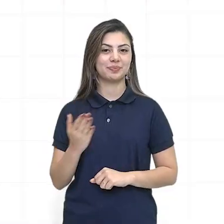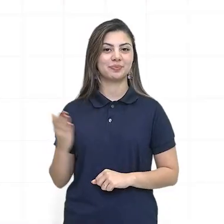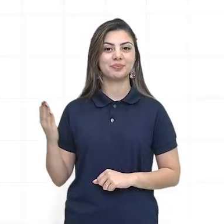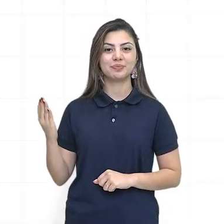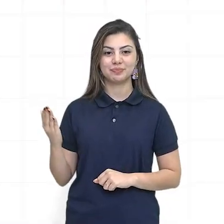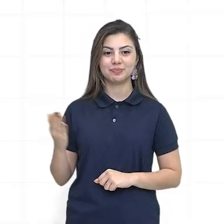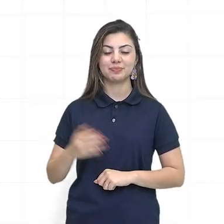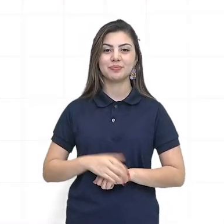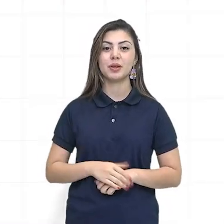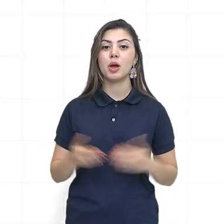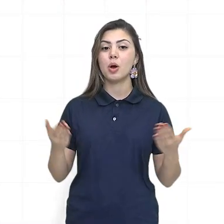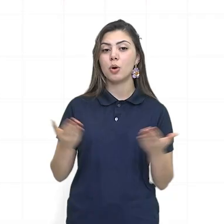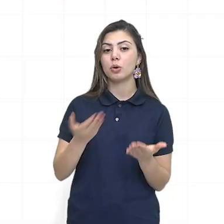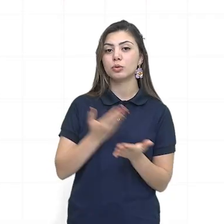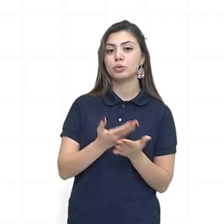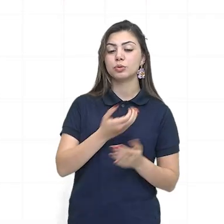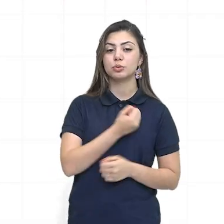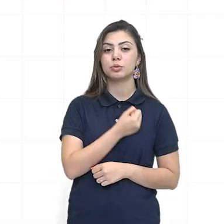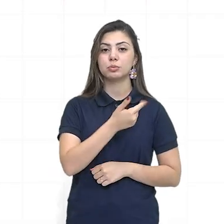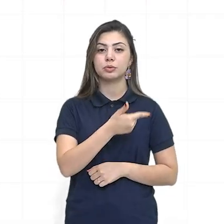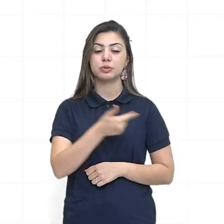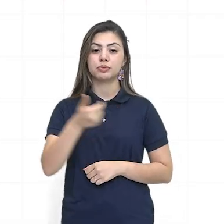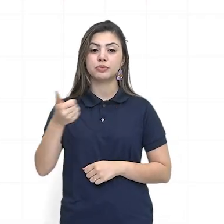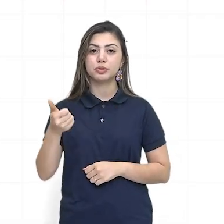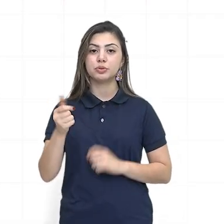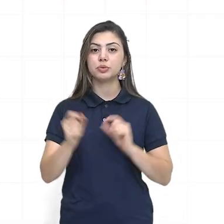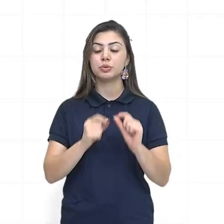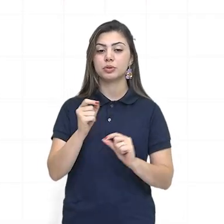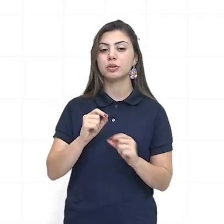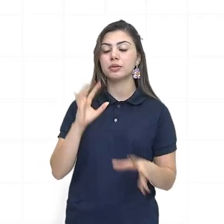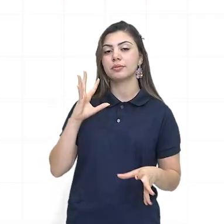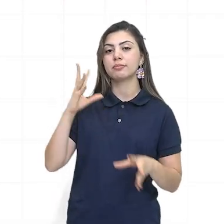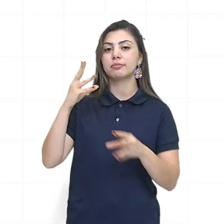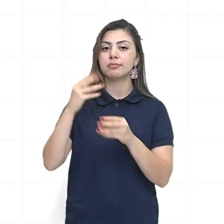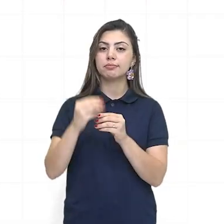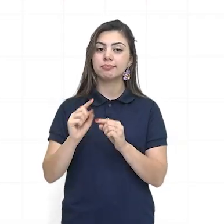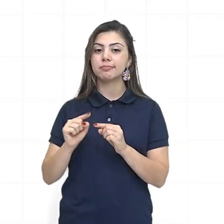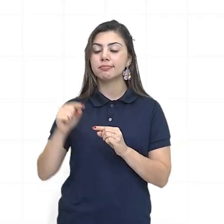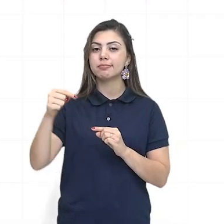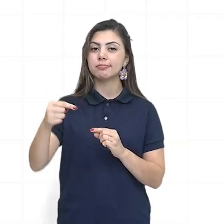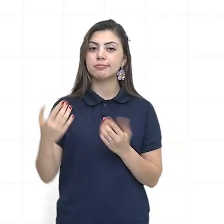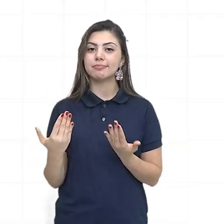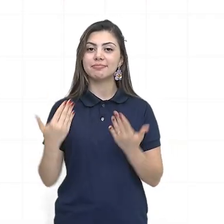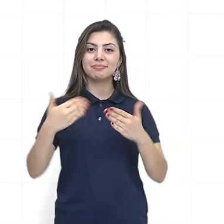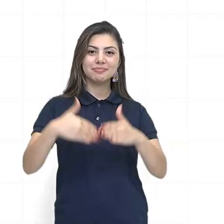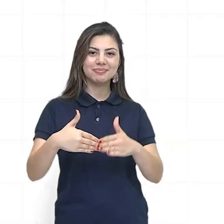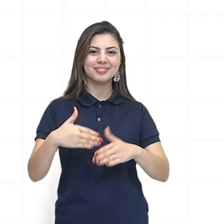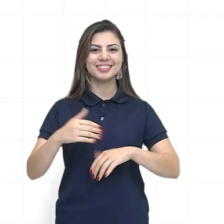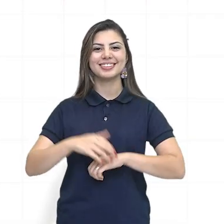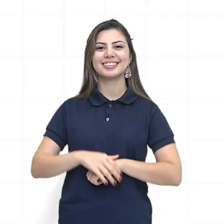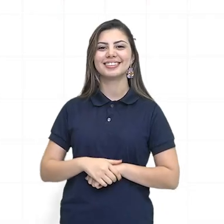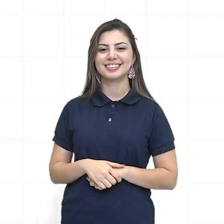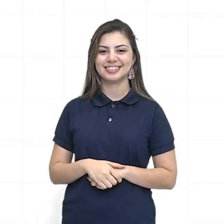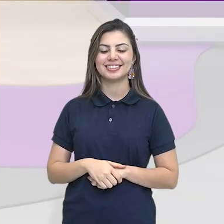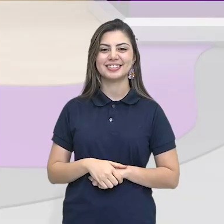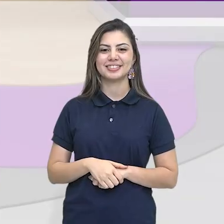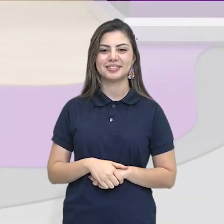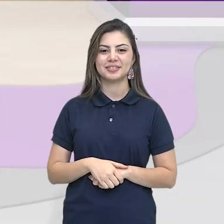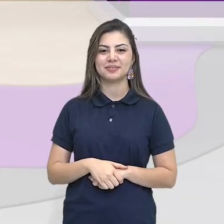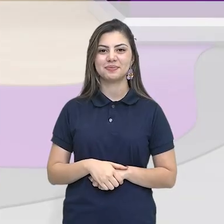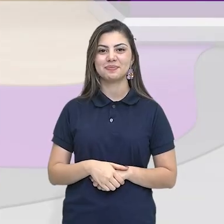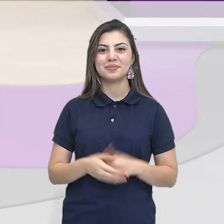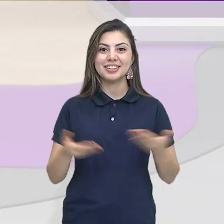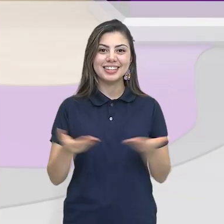hoje. A nossa aula de número 21 vem aí com a nossa revisão e